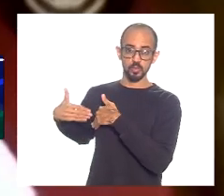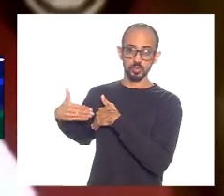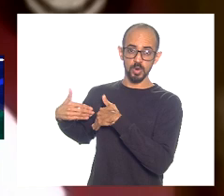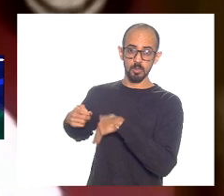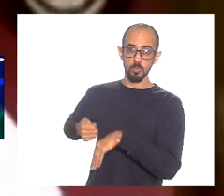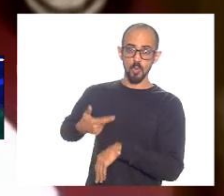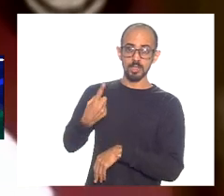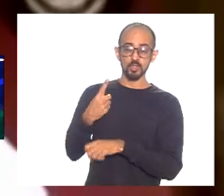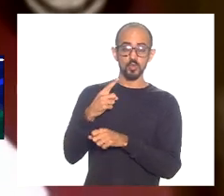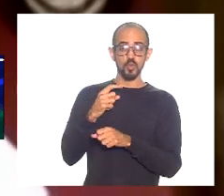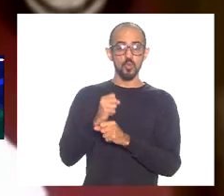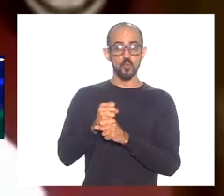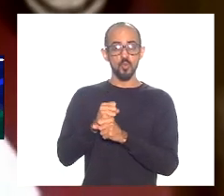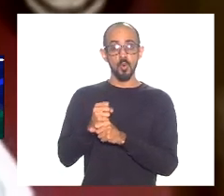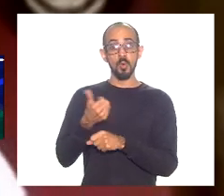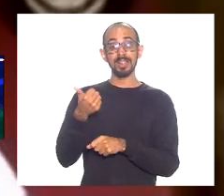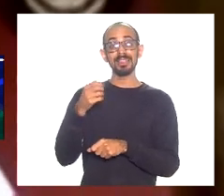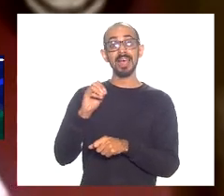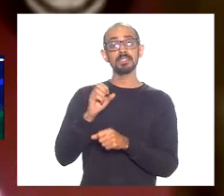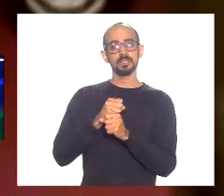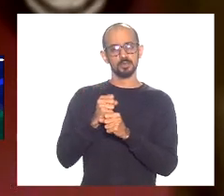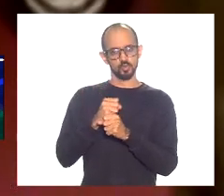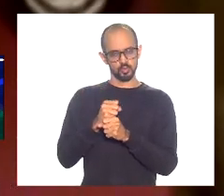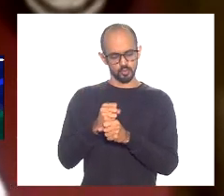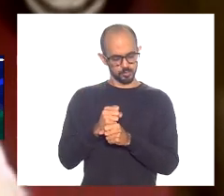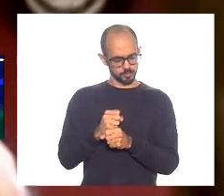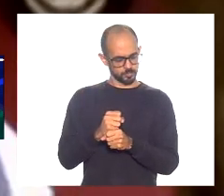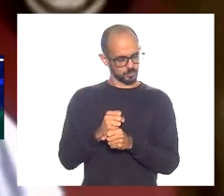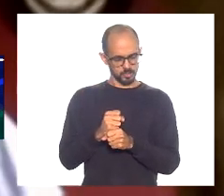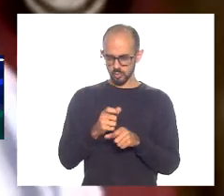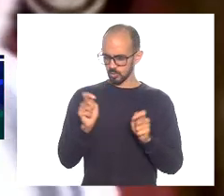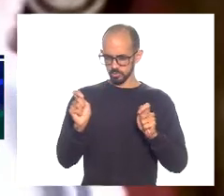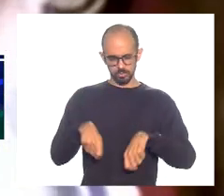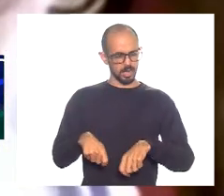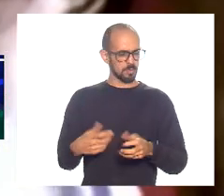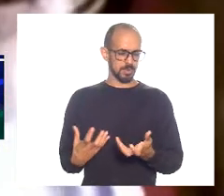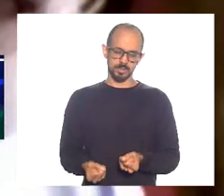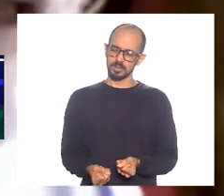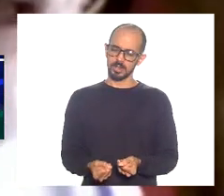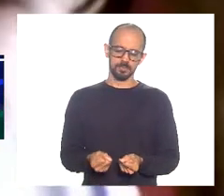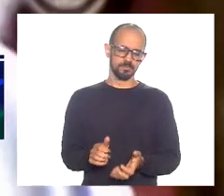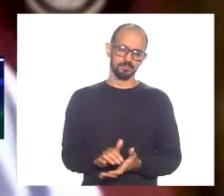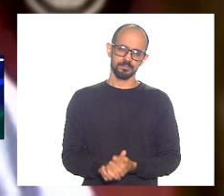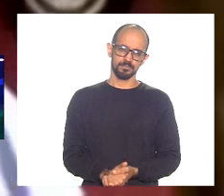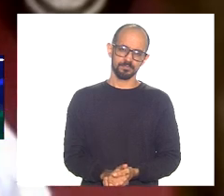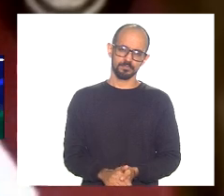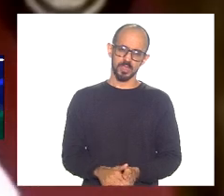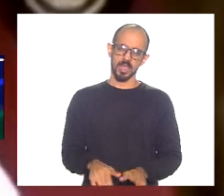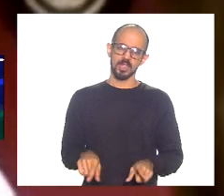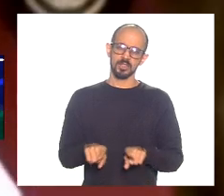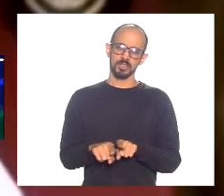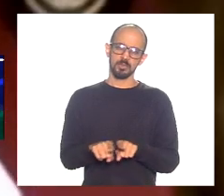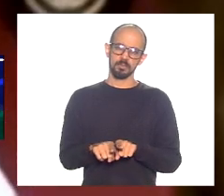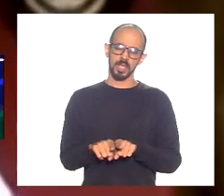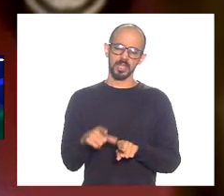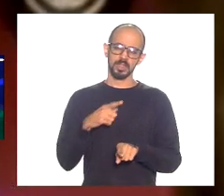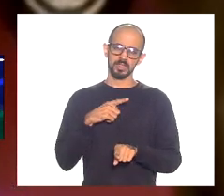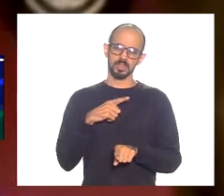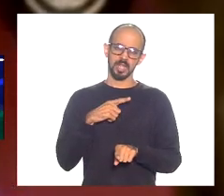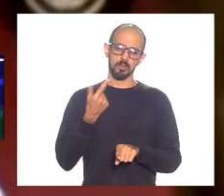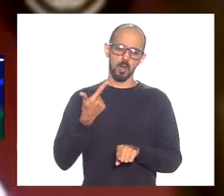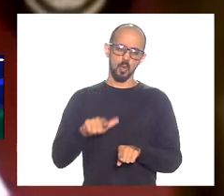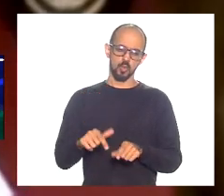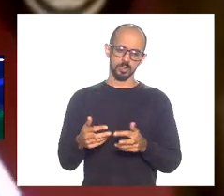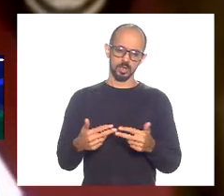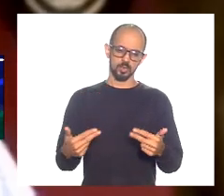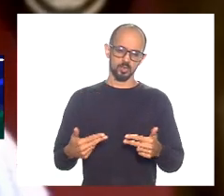quase uma década. Né? Então, isso é um negócio inadmissível. Né? E aí vem a questão, que é uma outra coisa